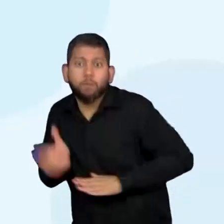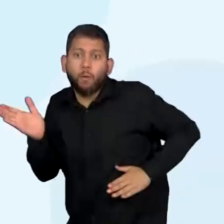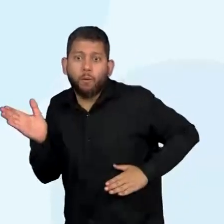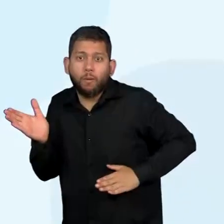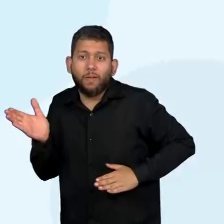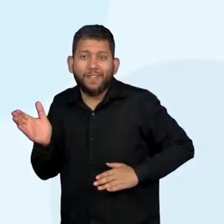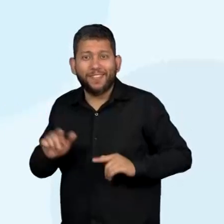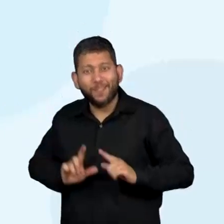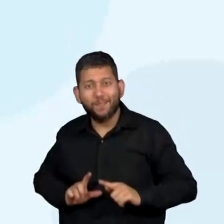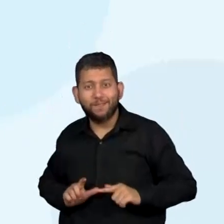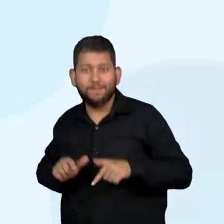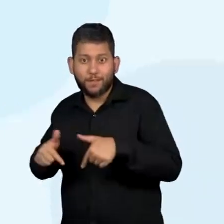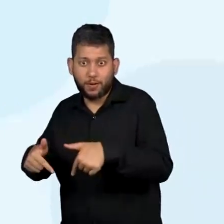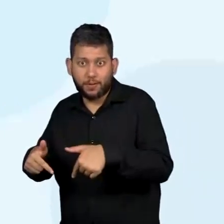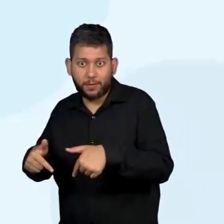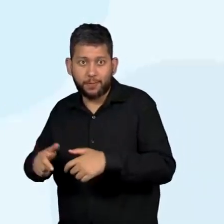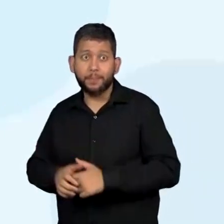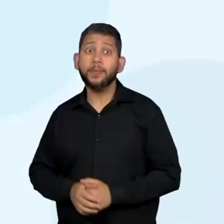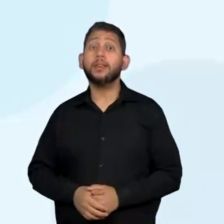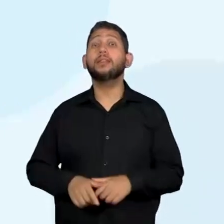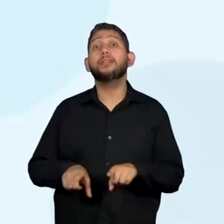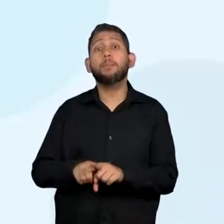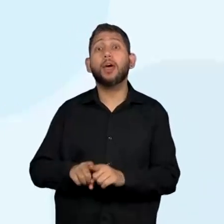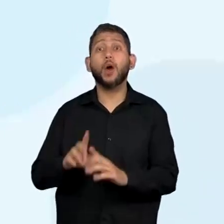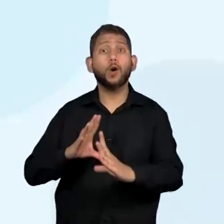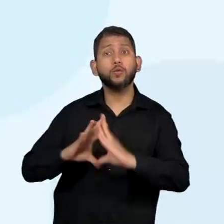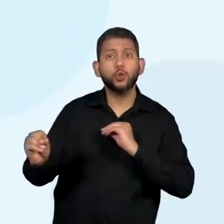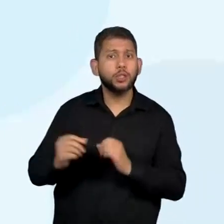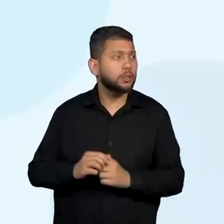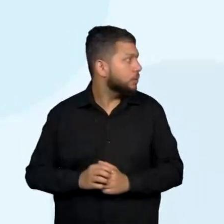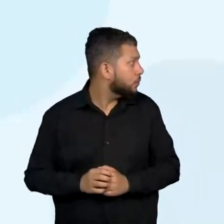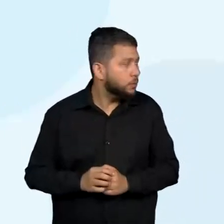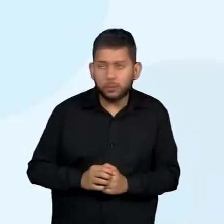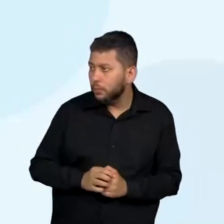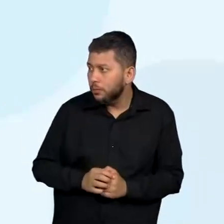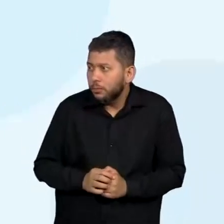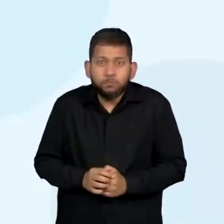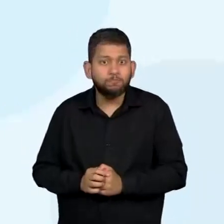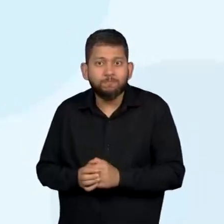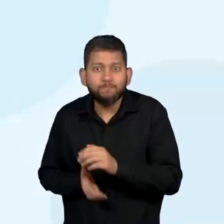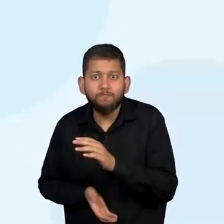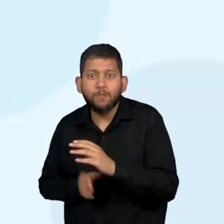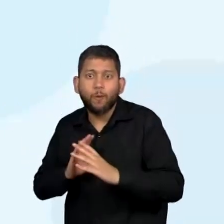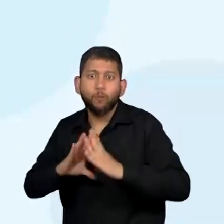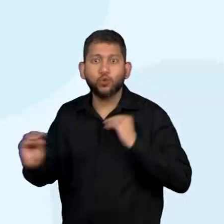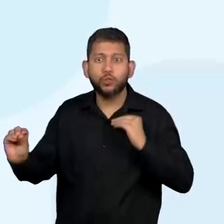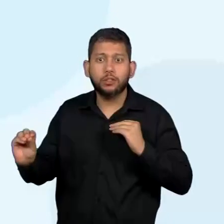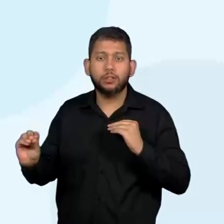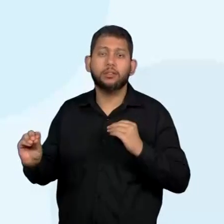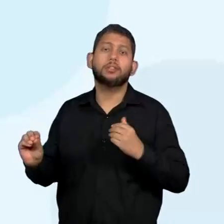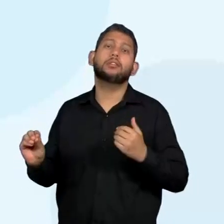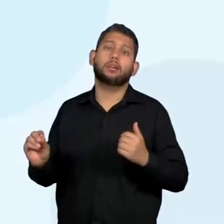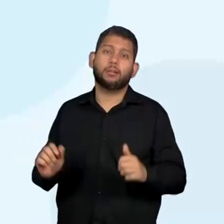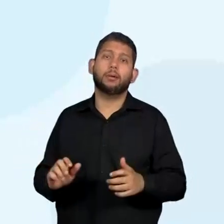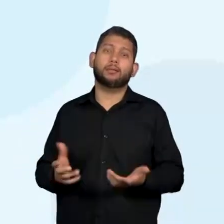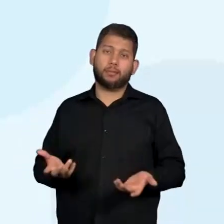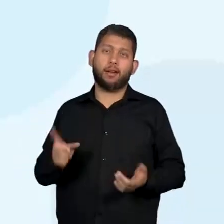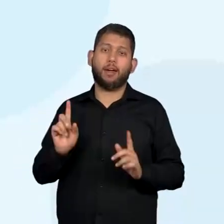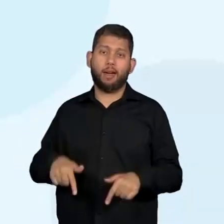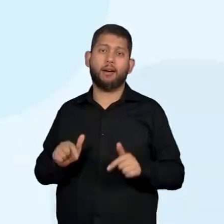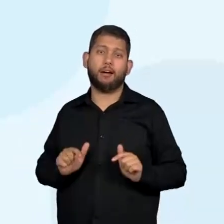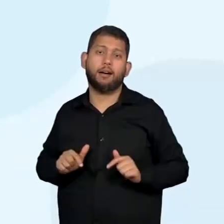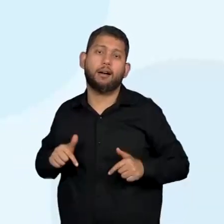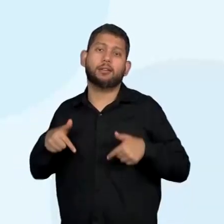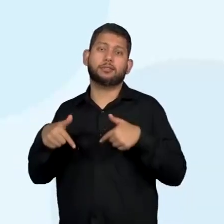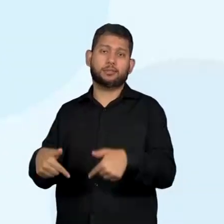nas qualidades adjetivos, eu uso ICE. E nos verbos, que são as ações, eu